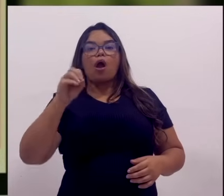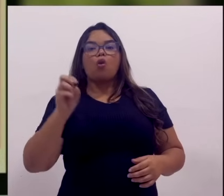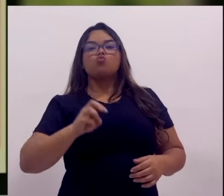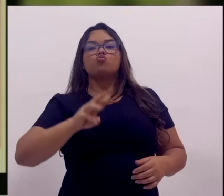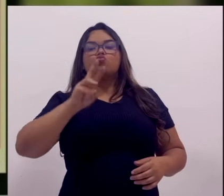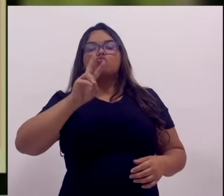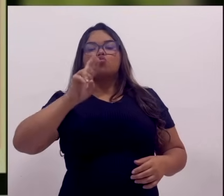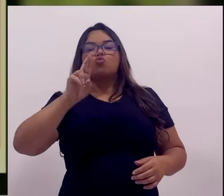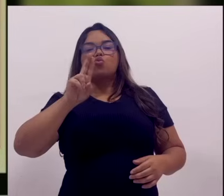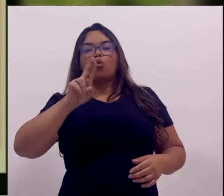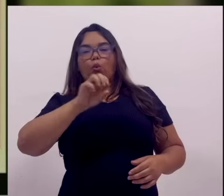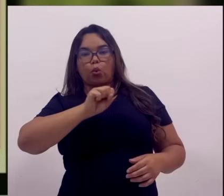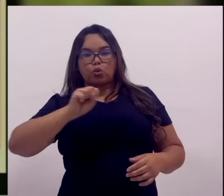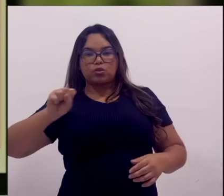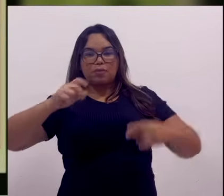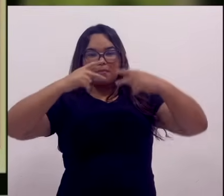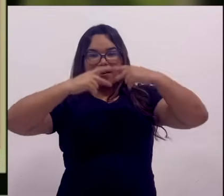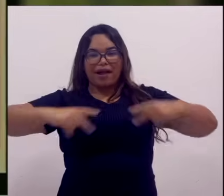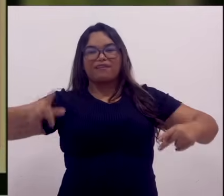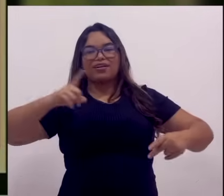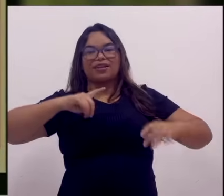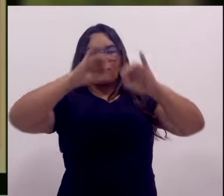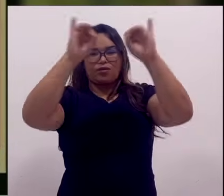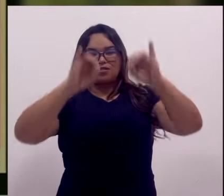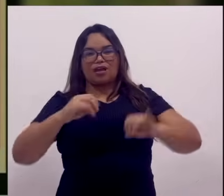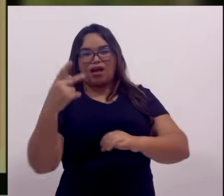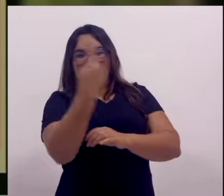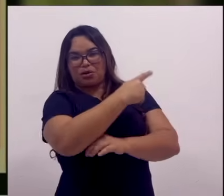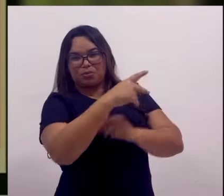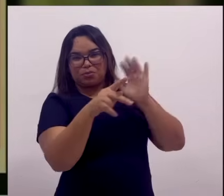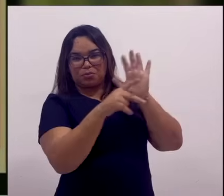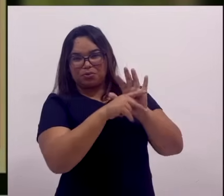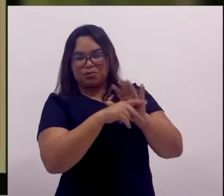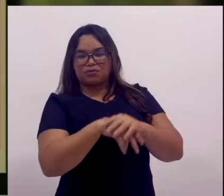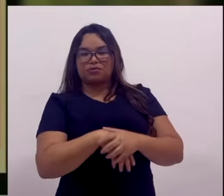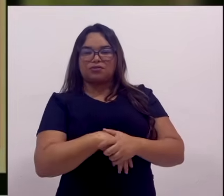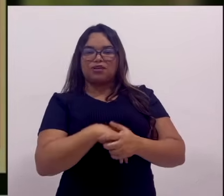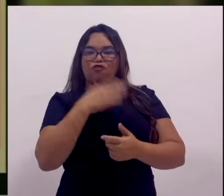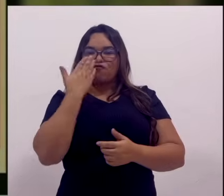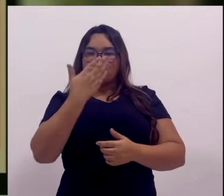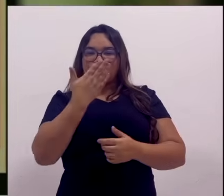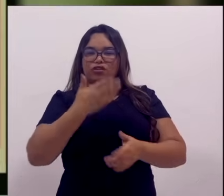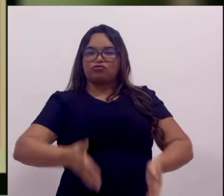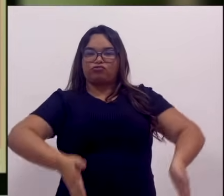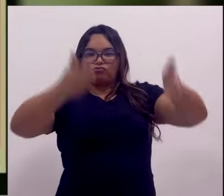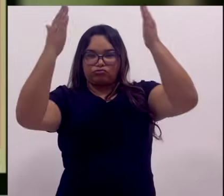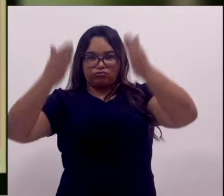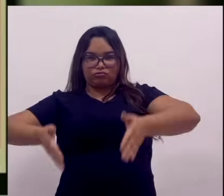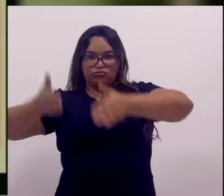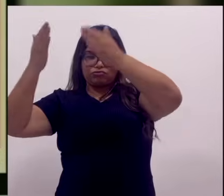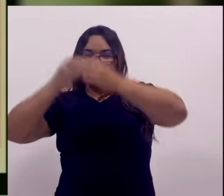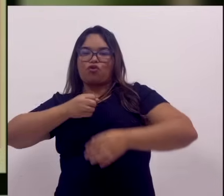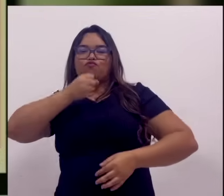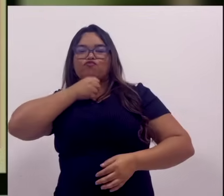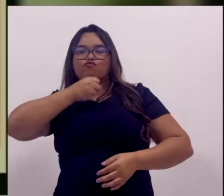pregava. Há uma estátua em sua homenagem, em frente desses velhos edifícios.